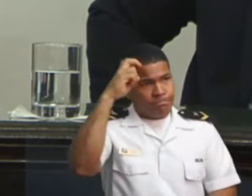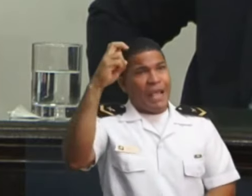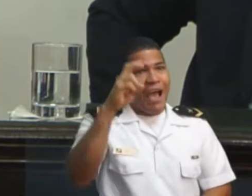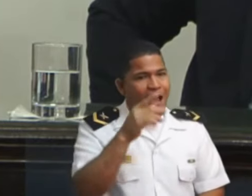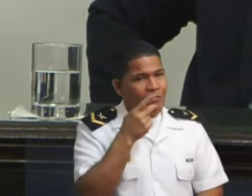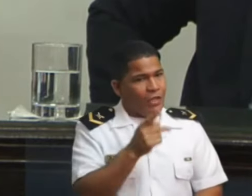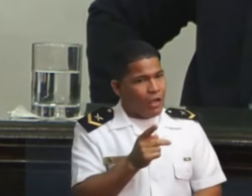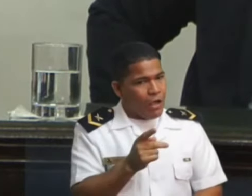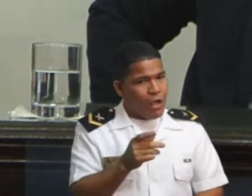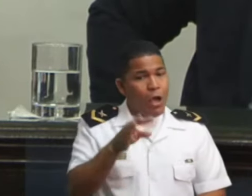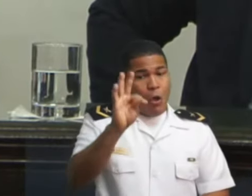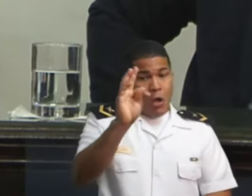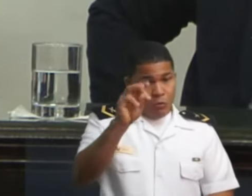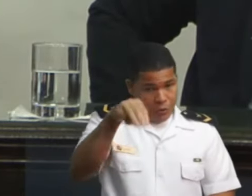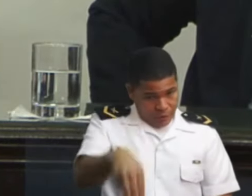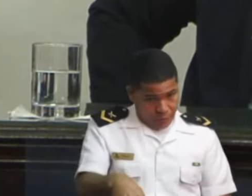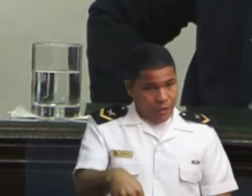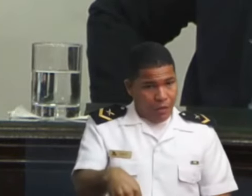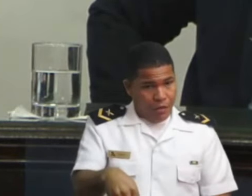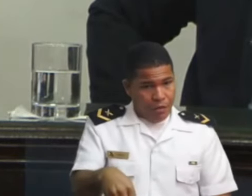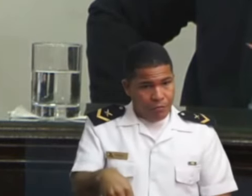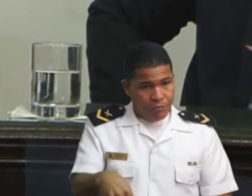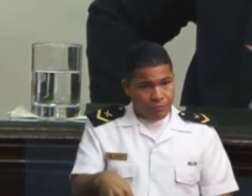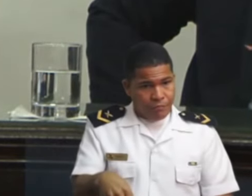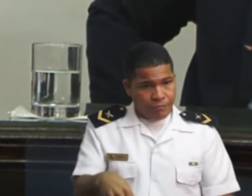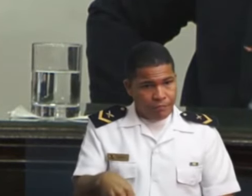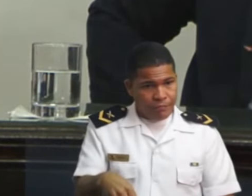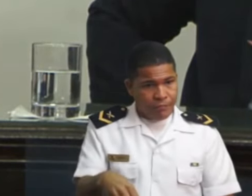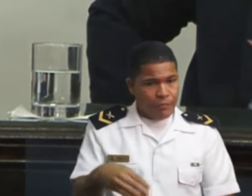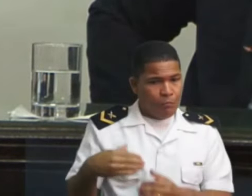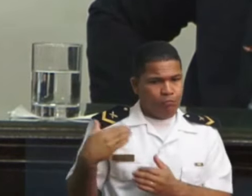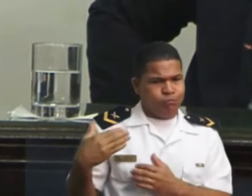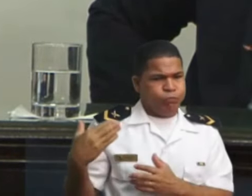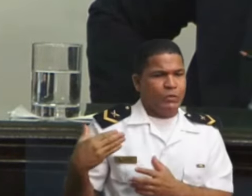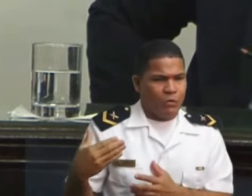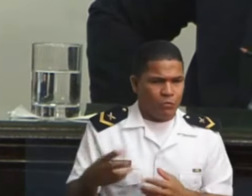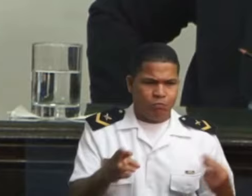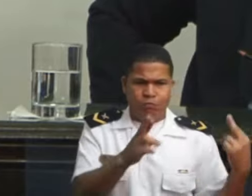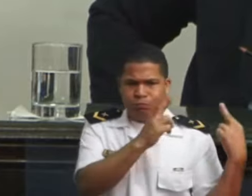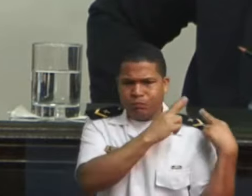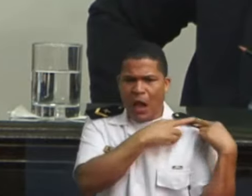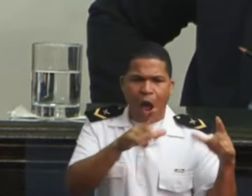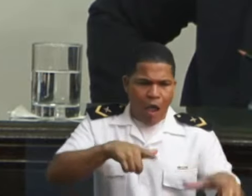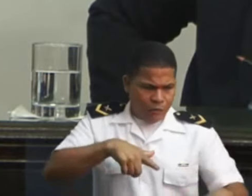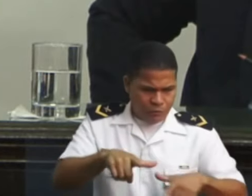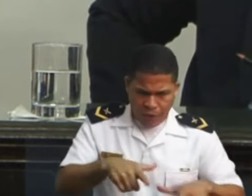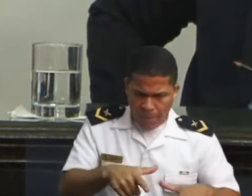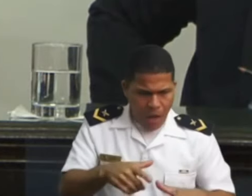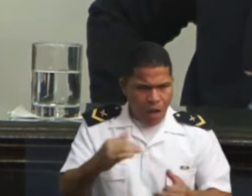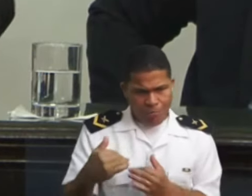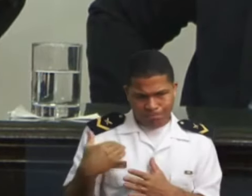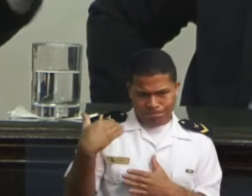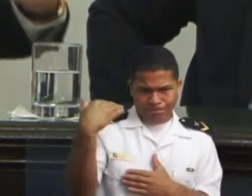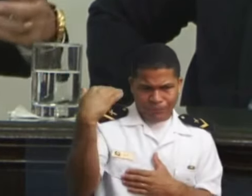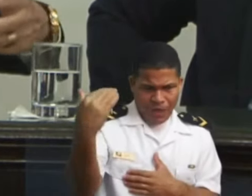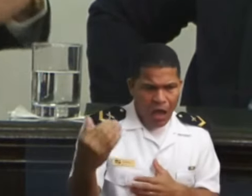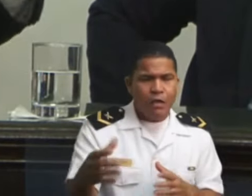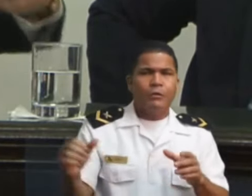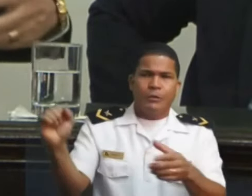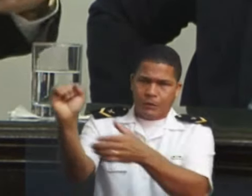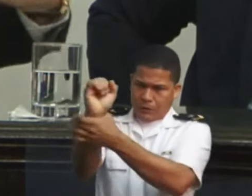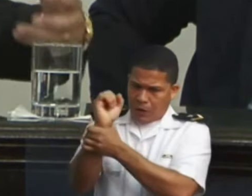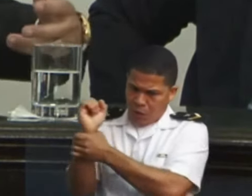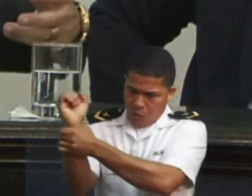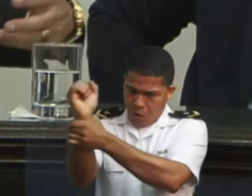o Tribunal Marítimo, além da sua competência, além da essência do seu julgamento, que é a segurança